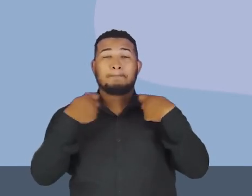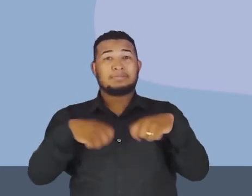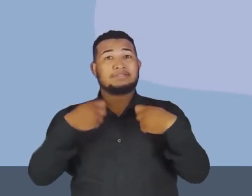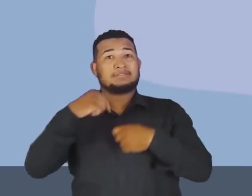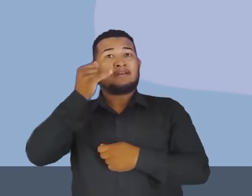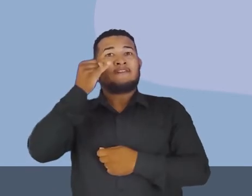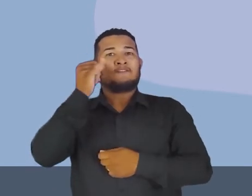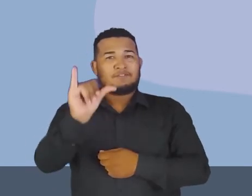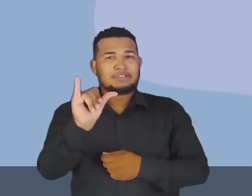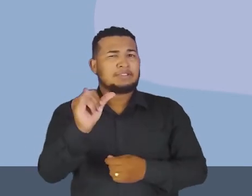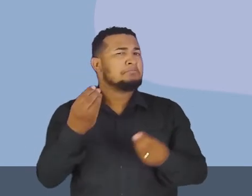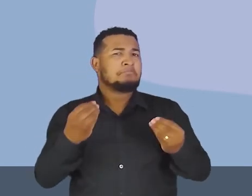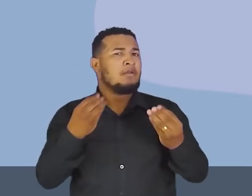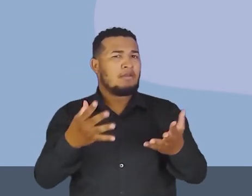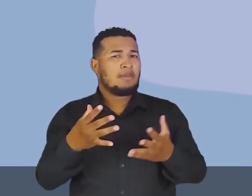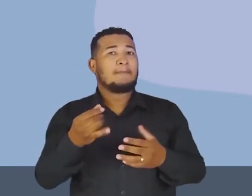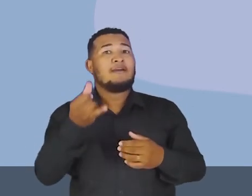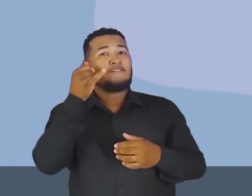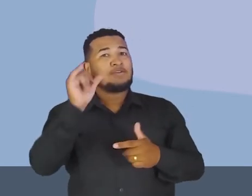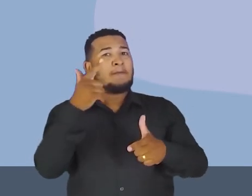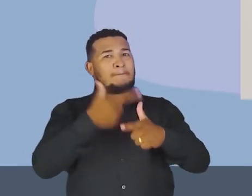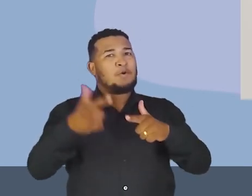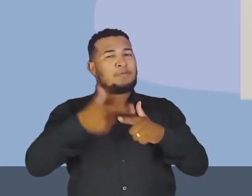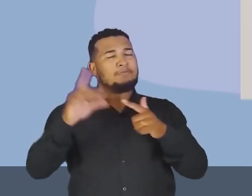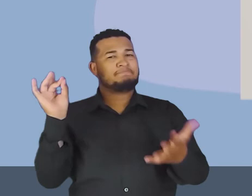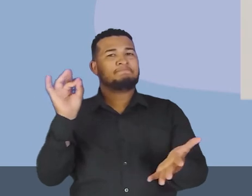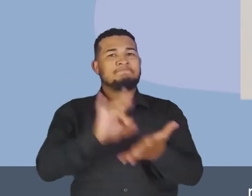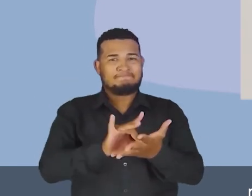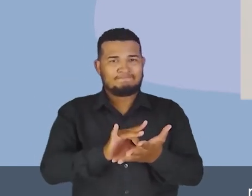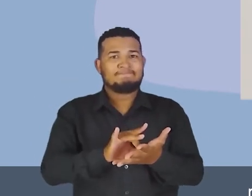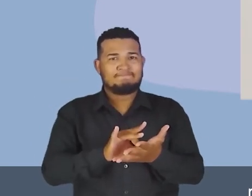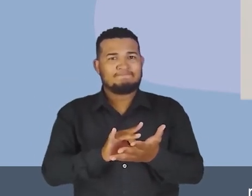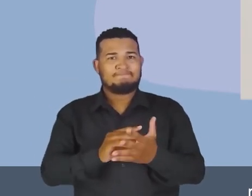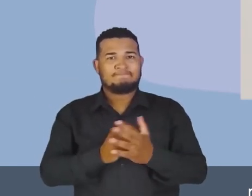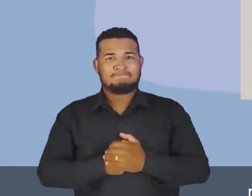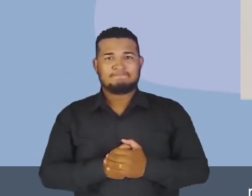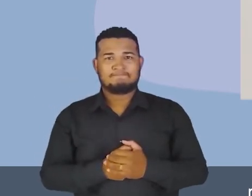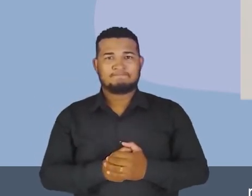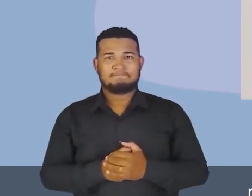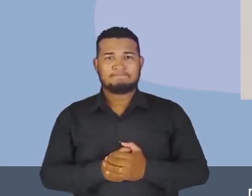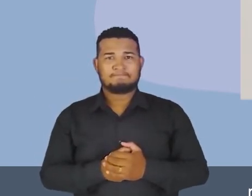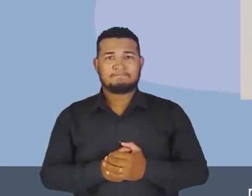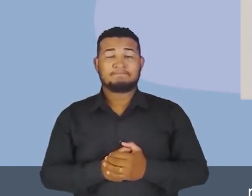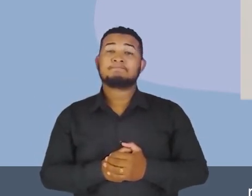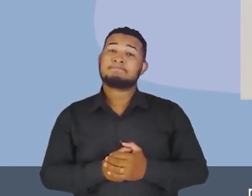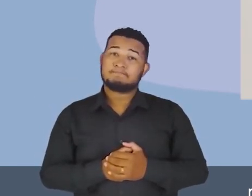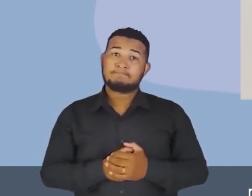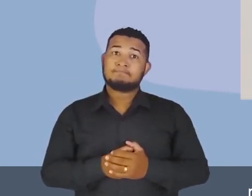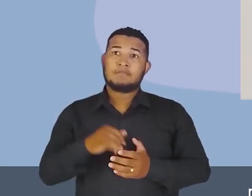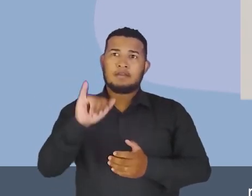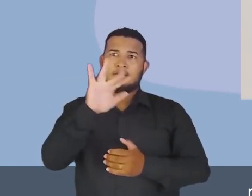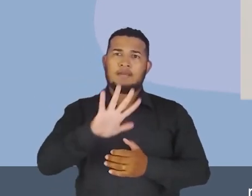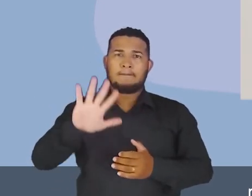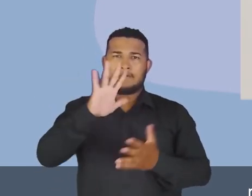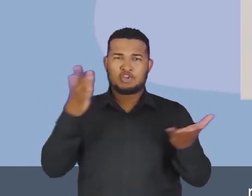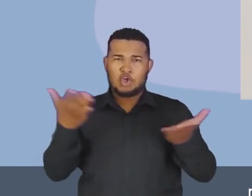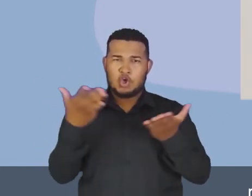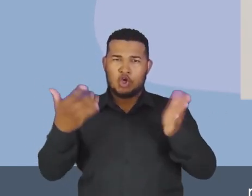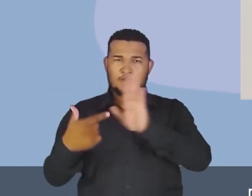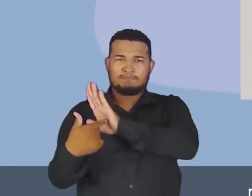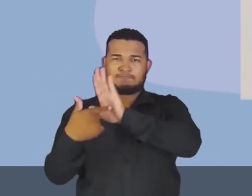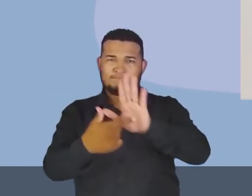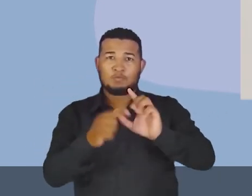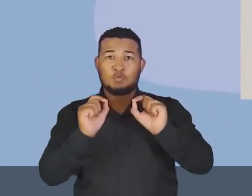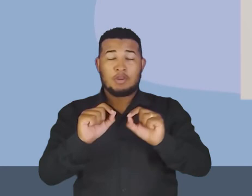devem ser evitados para que você evite esse problema diretamente relacionado à obesidade. E essa imagem que está sendo